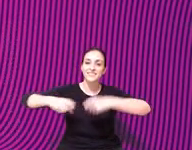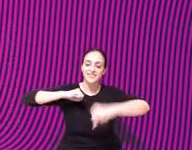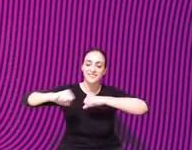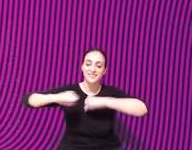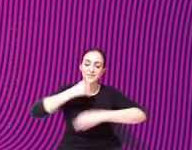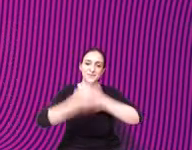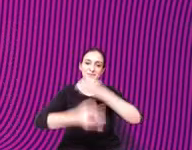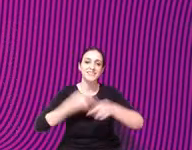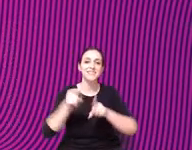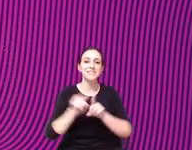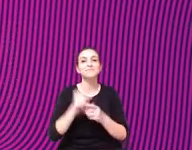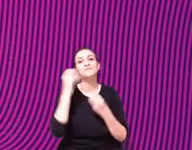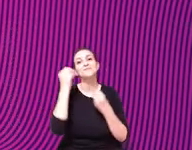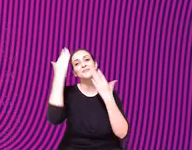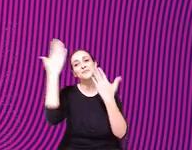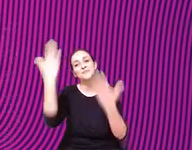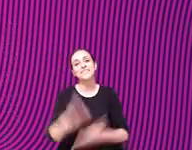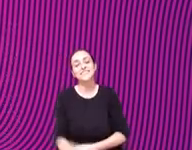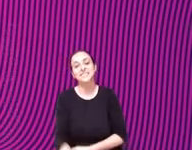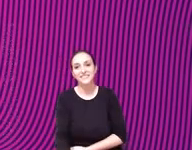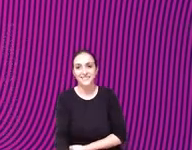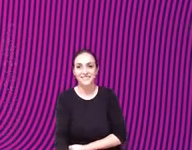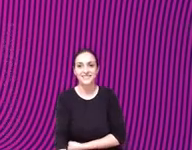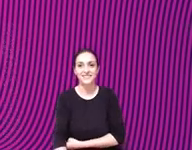comentários. Obrigado.